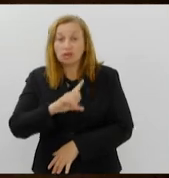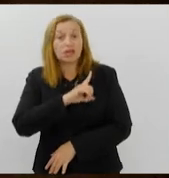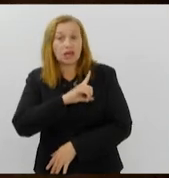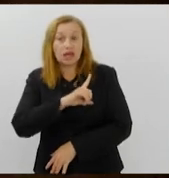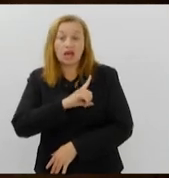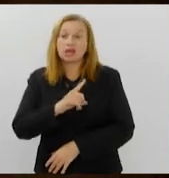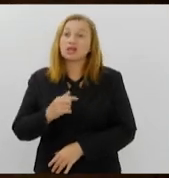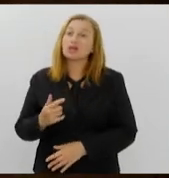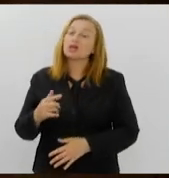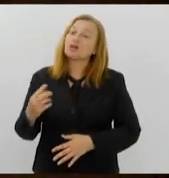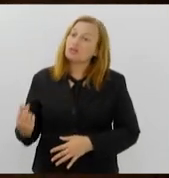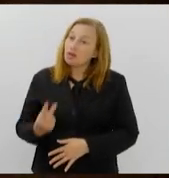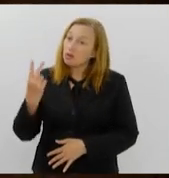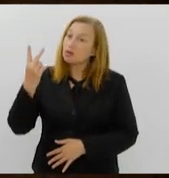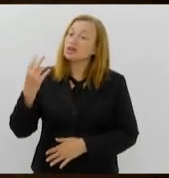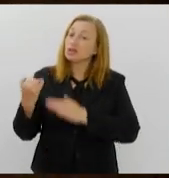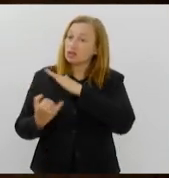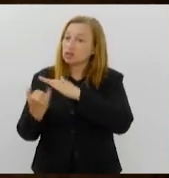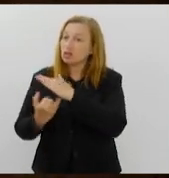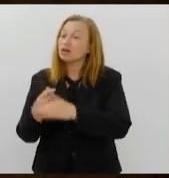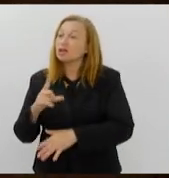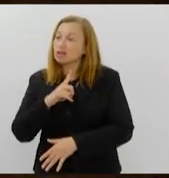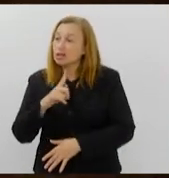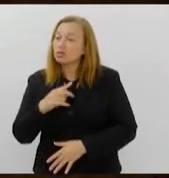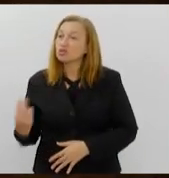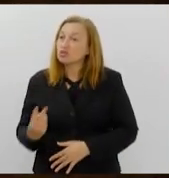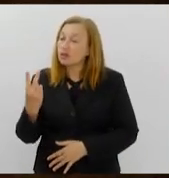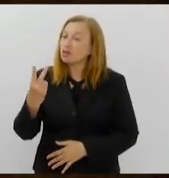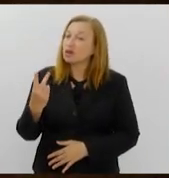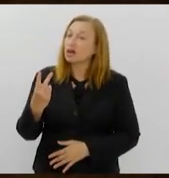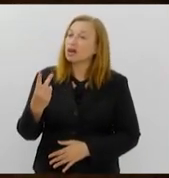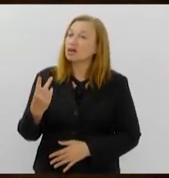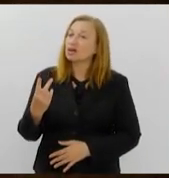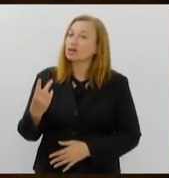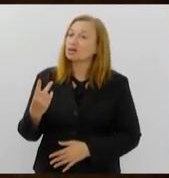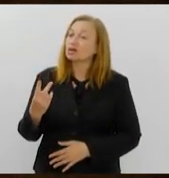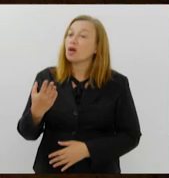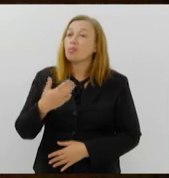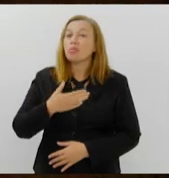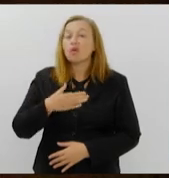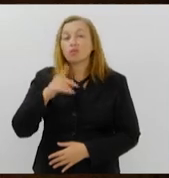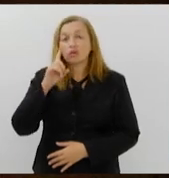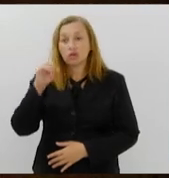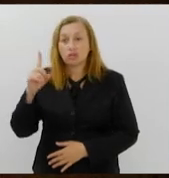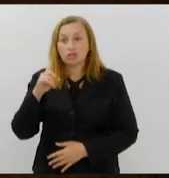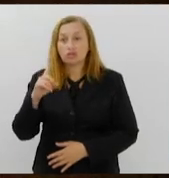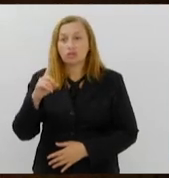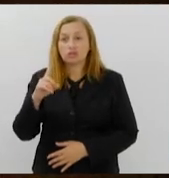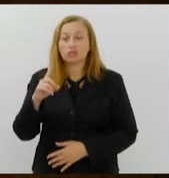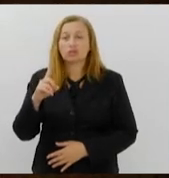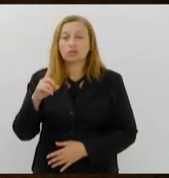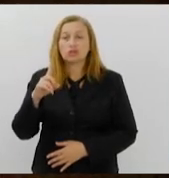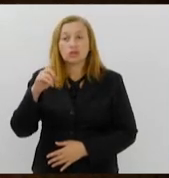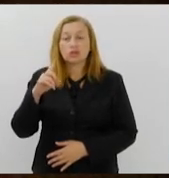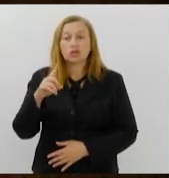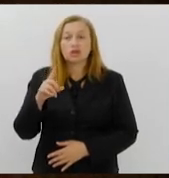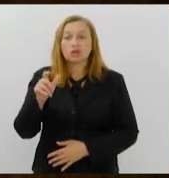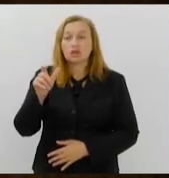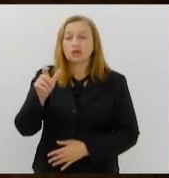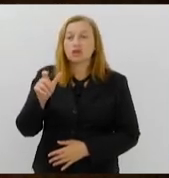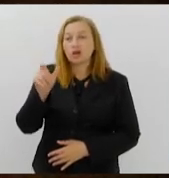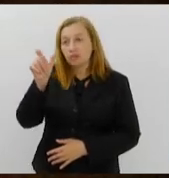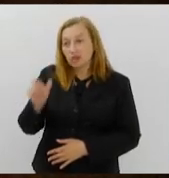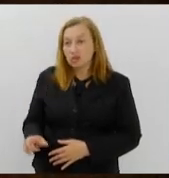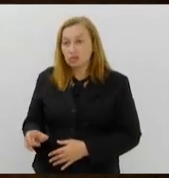Eu prezo pela instituição, e nós temos que zelar, nós temos que colocar, pelo amor de Deus, colocar os investigadores. E em relação